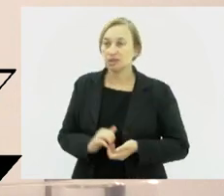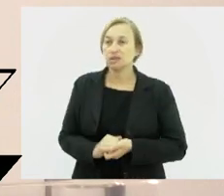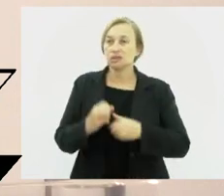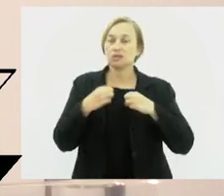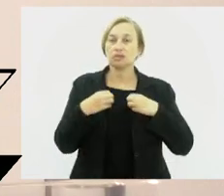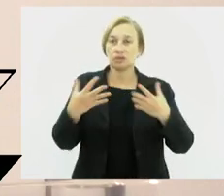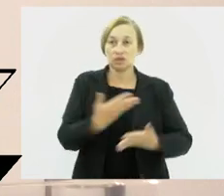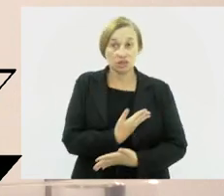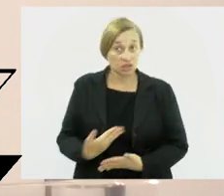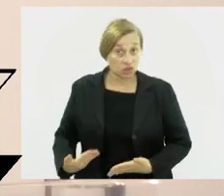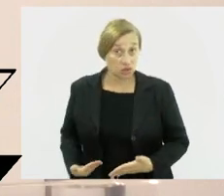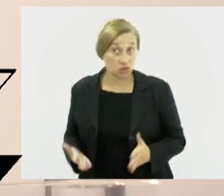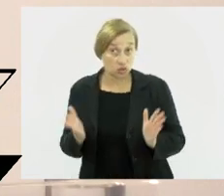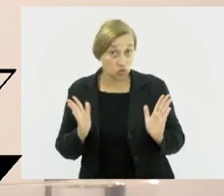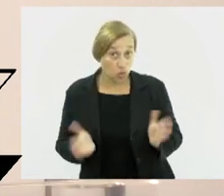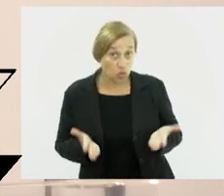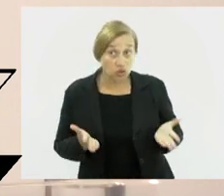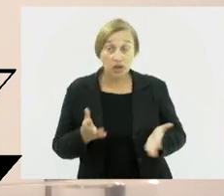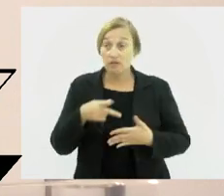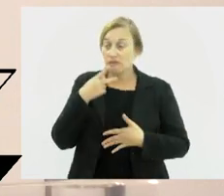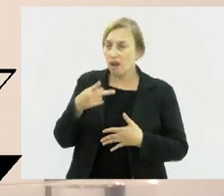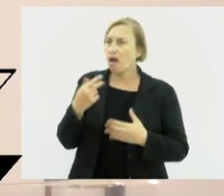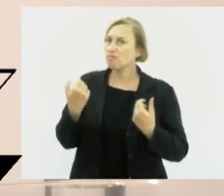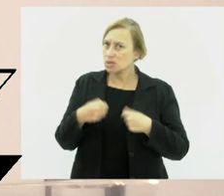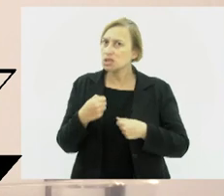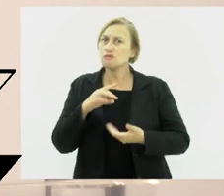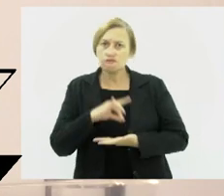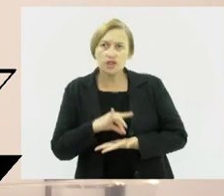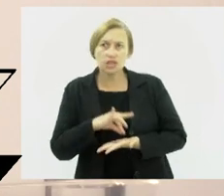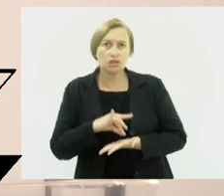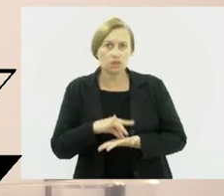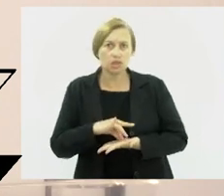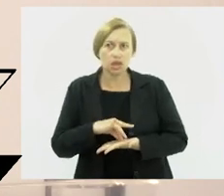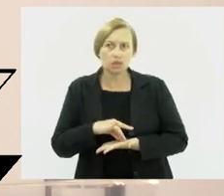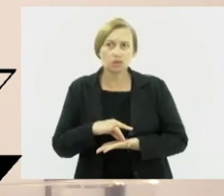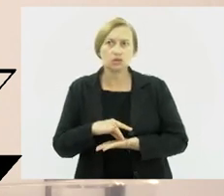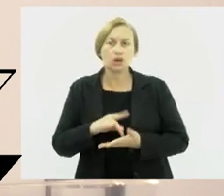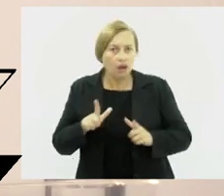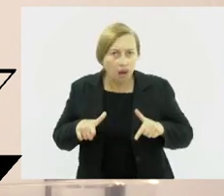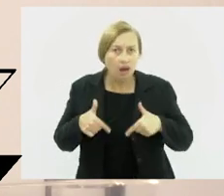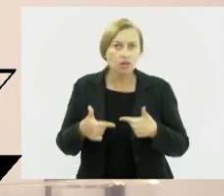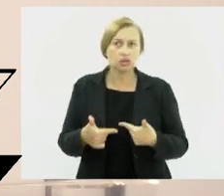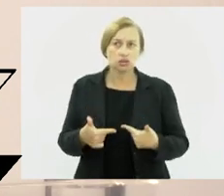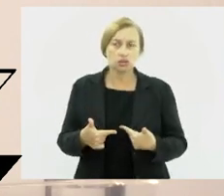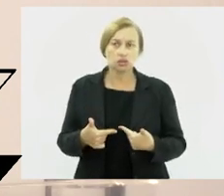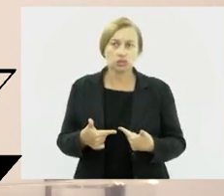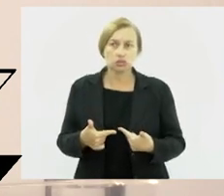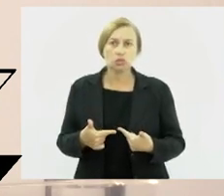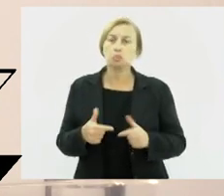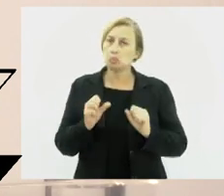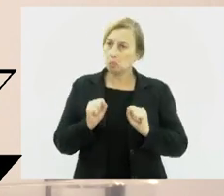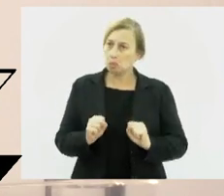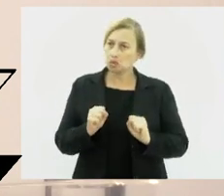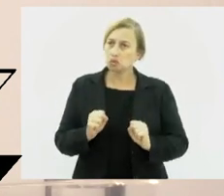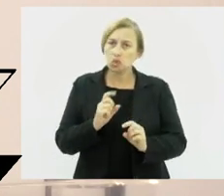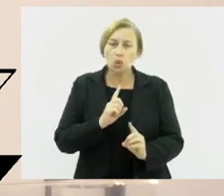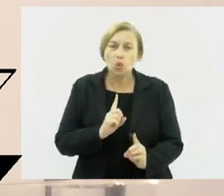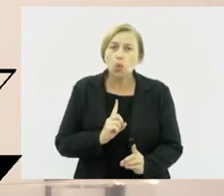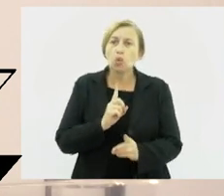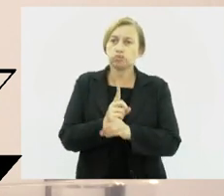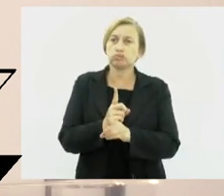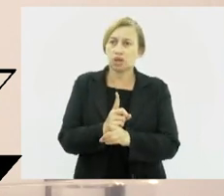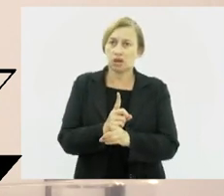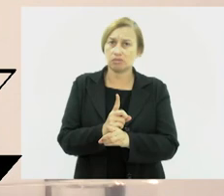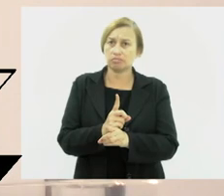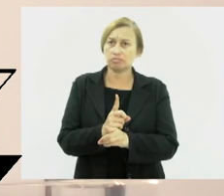audiência de hoje, dizer que a gente precisa realmente nos mobilizarmos para que possamos encontrar uma